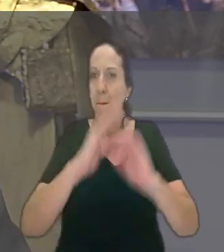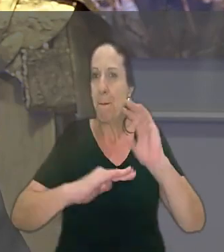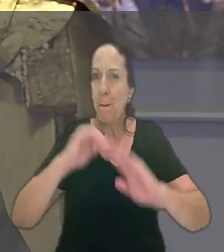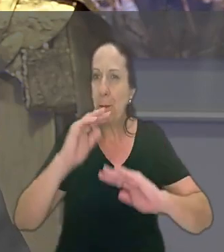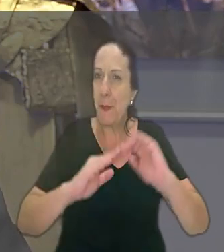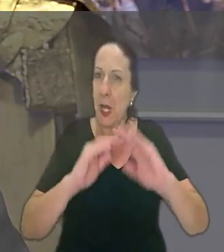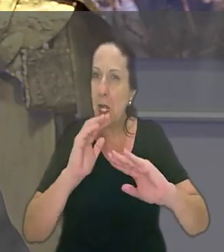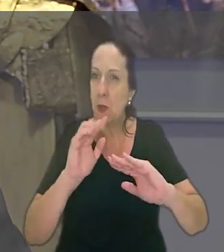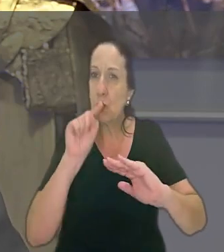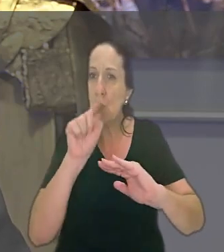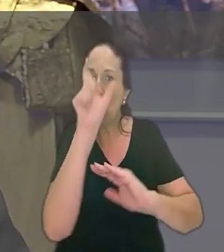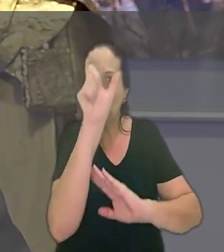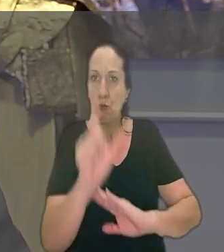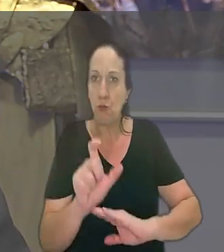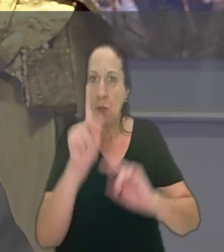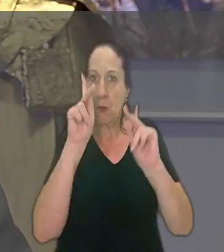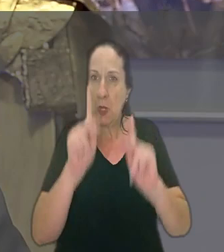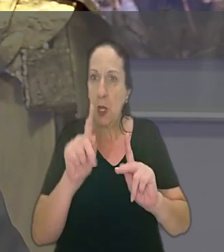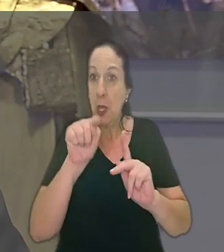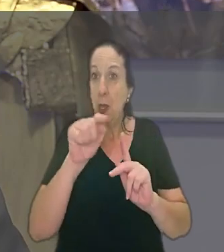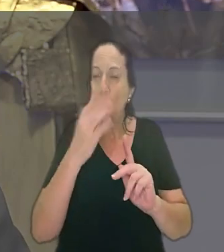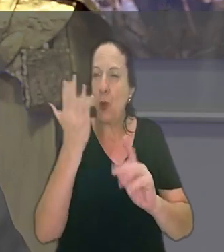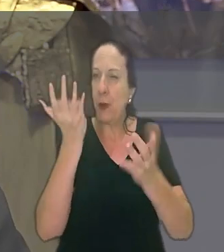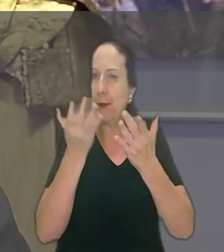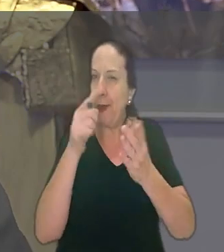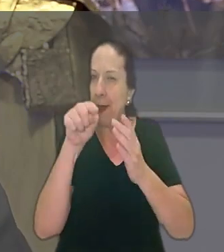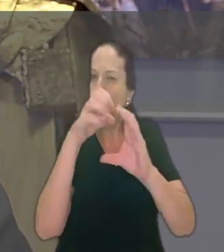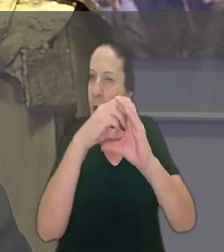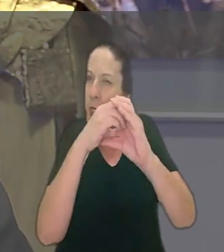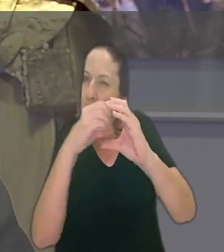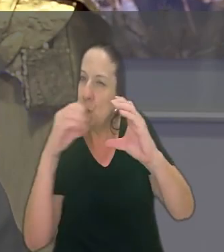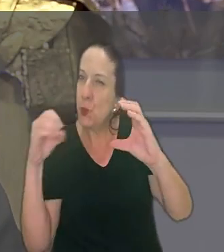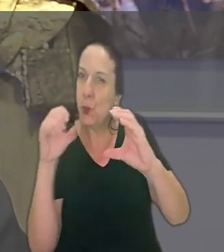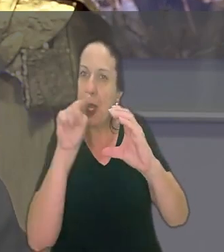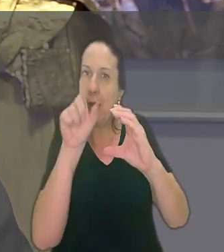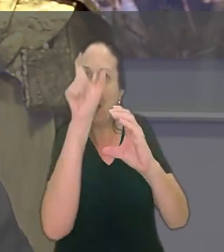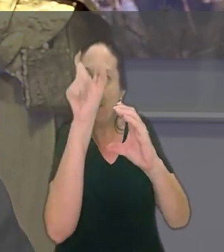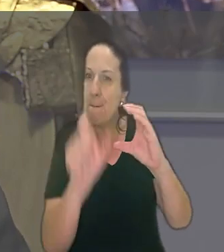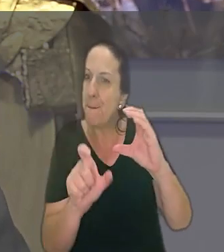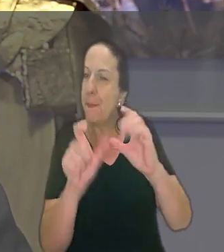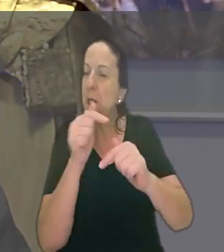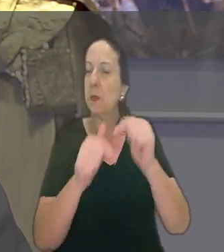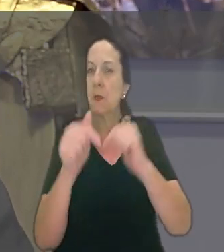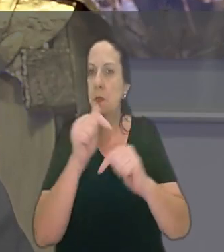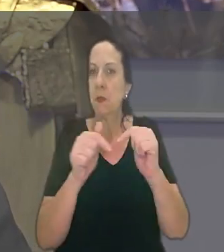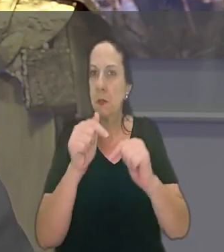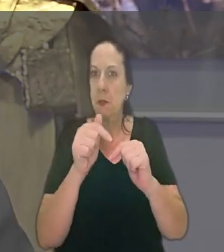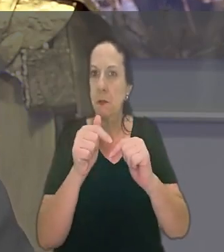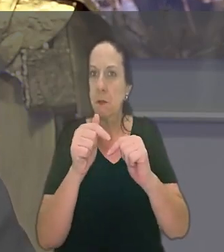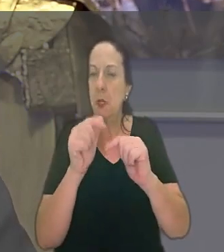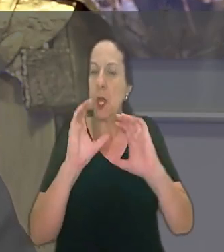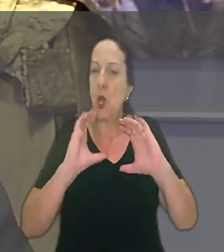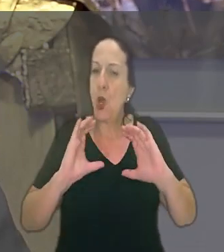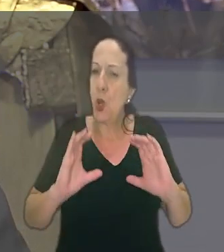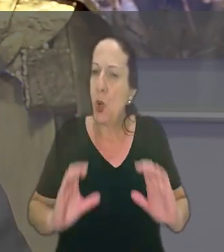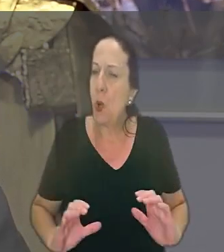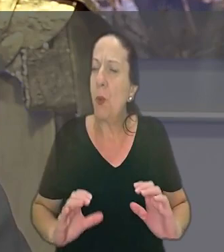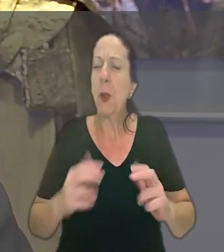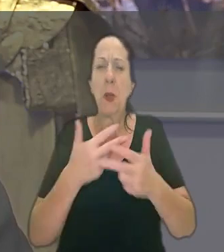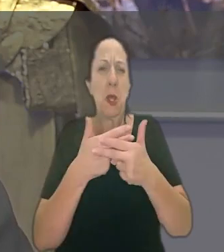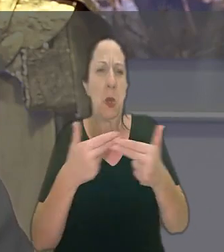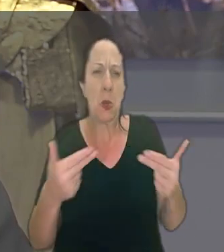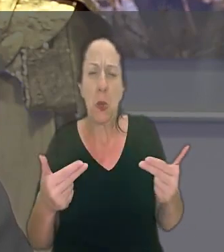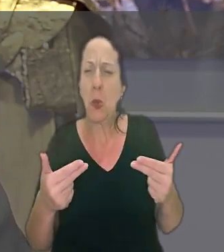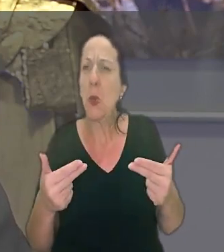determinada prática vocacionada a uma pessoa. Ou seja, eu quero excluir aquela pessoa do meu bem trabalho. Reiteração de condutas, a utilização